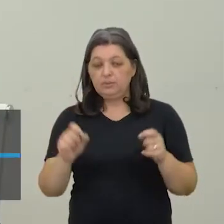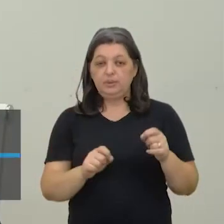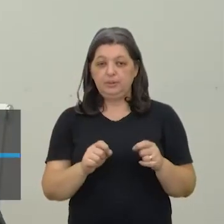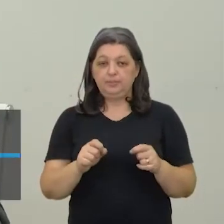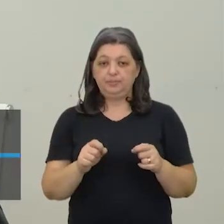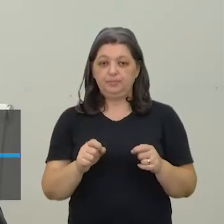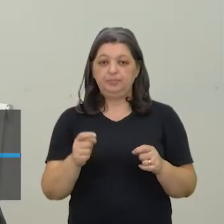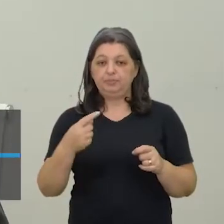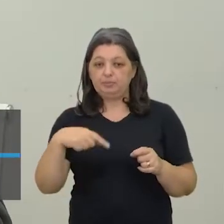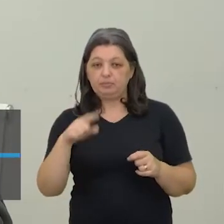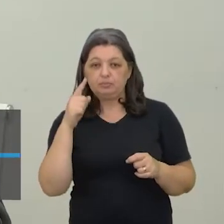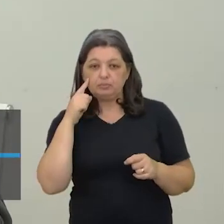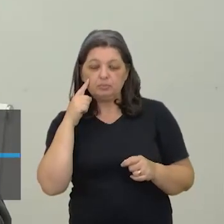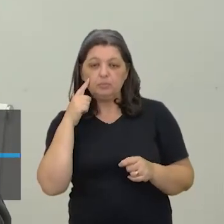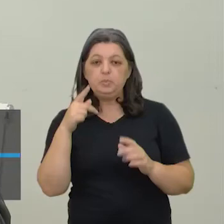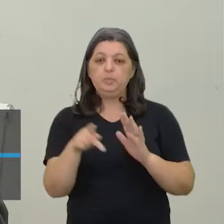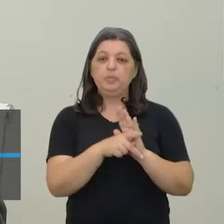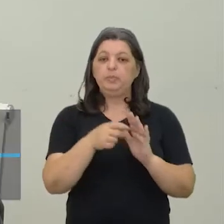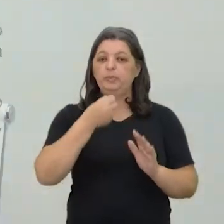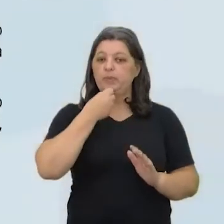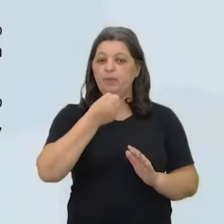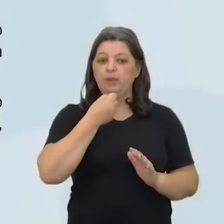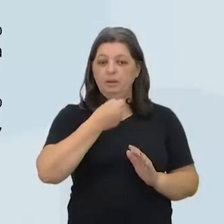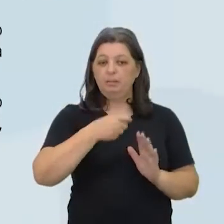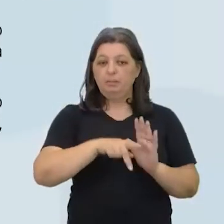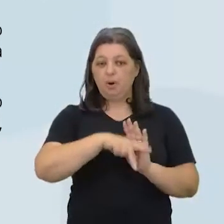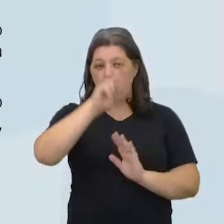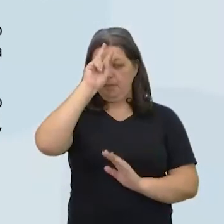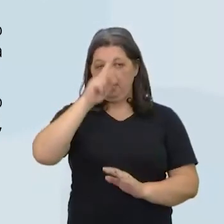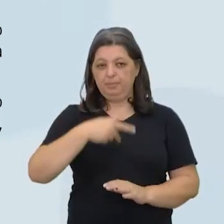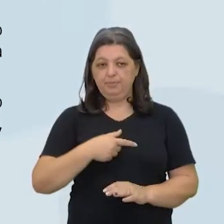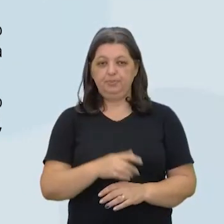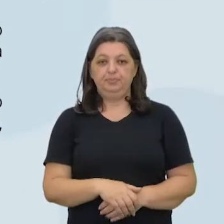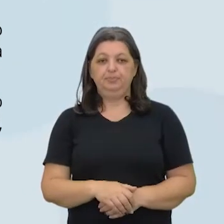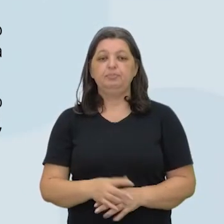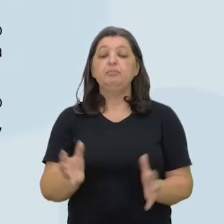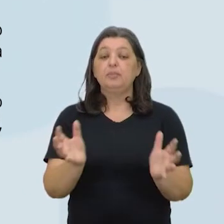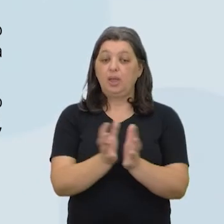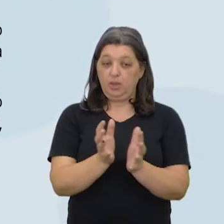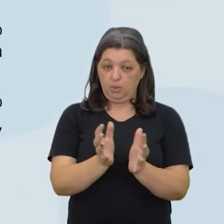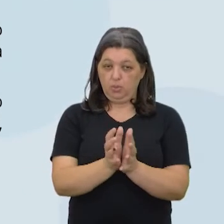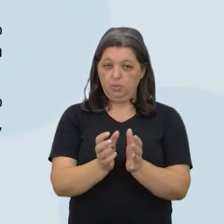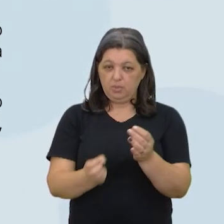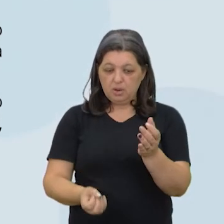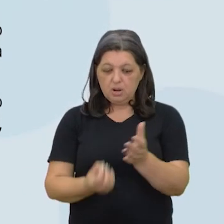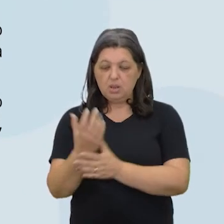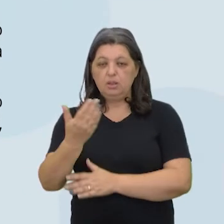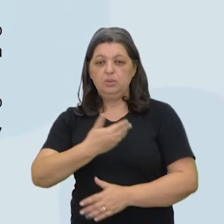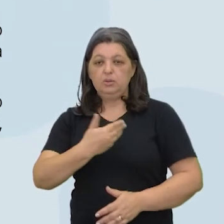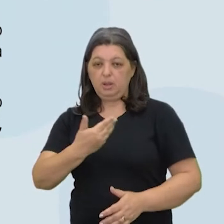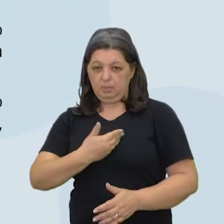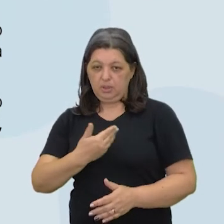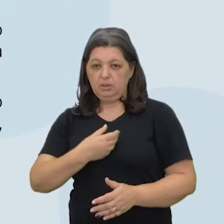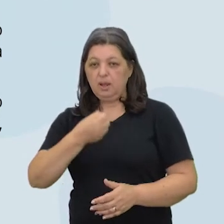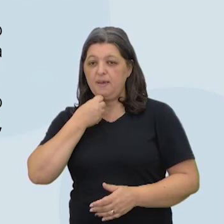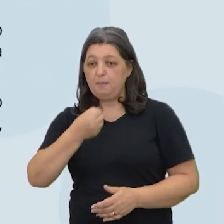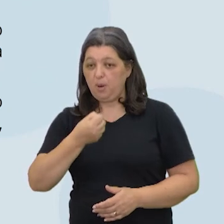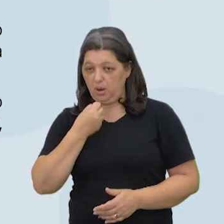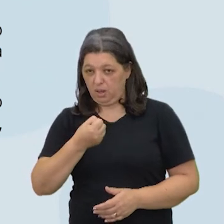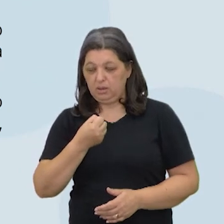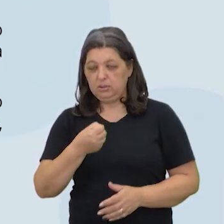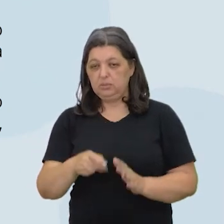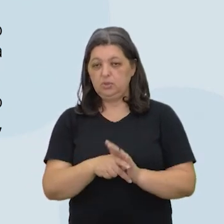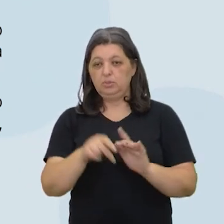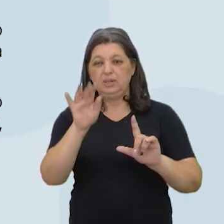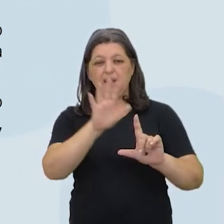você faça a sua reportagem na tela, olha só. Em grupo, Crie com seus colegas uma reportagem com